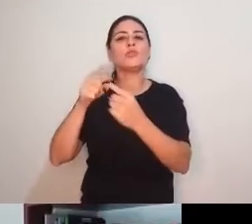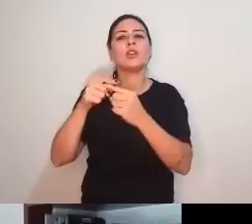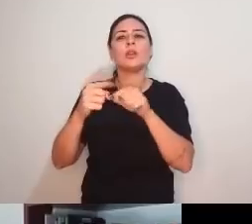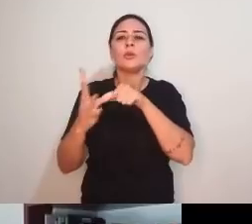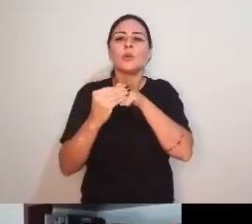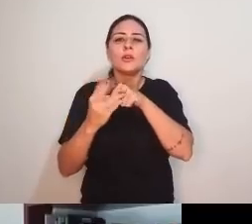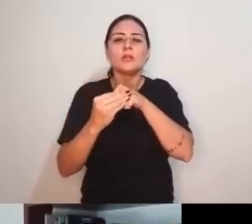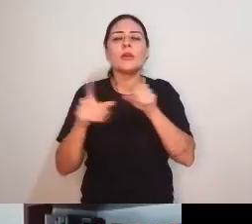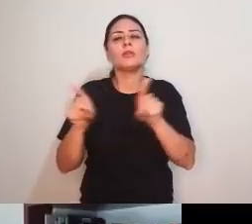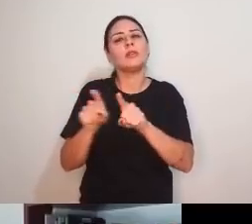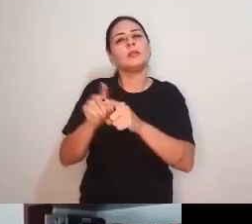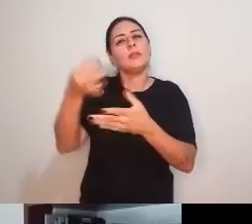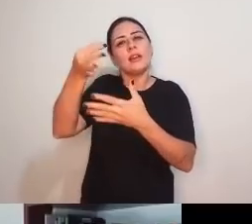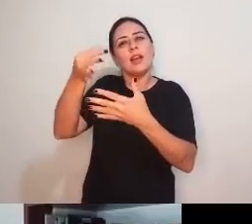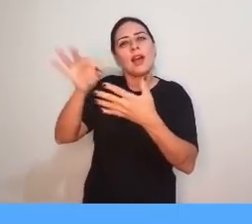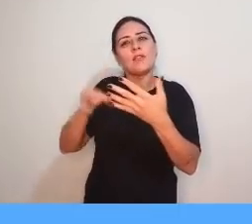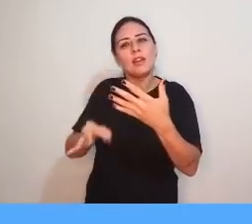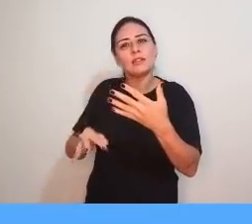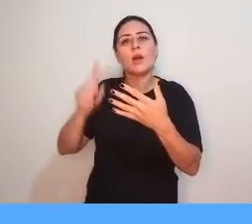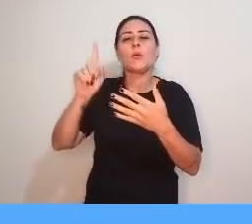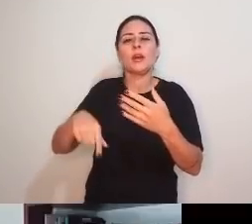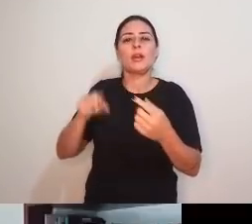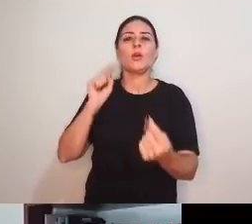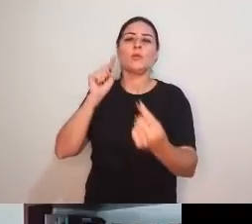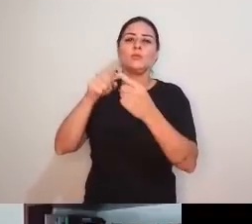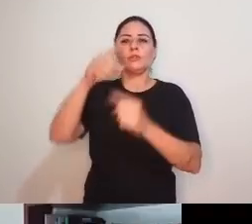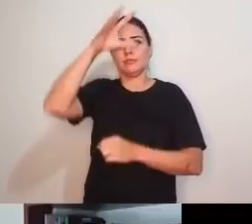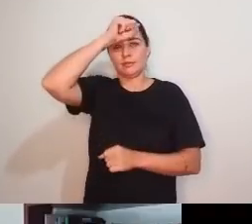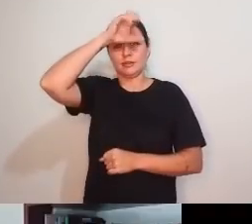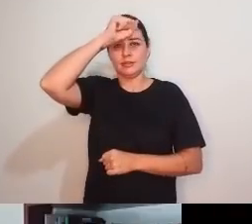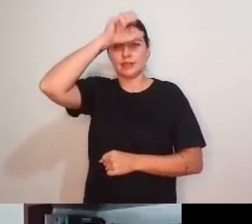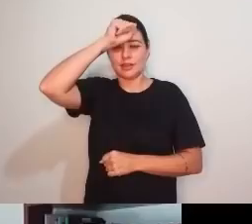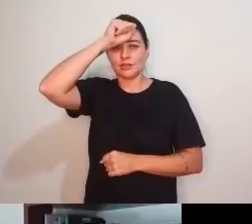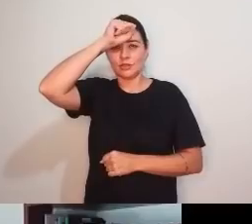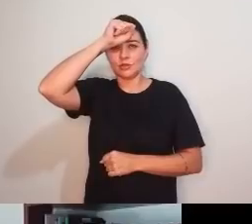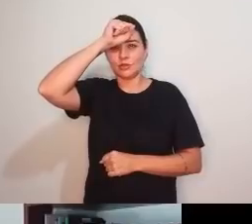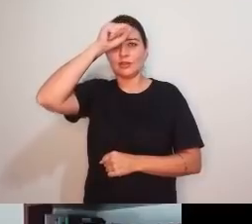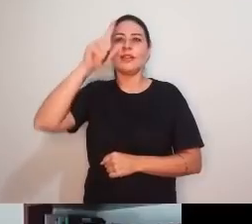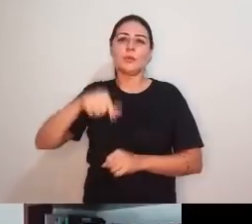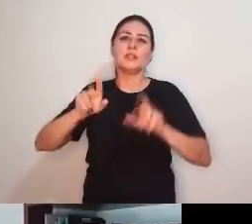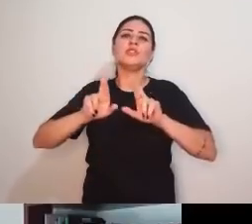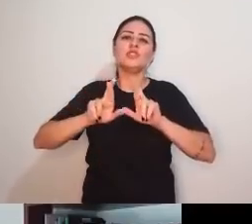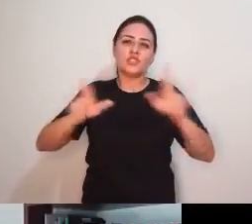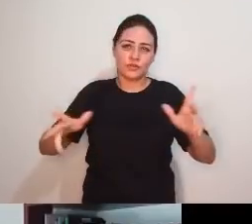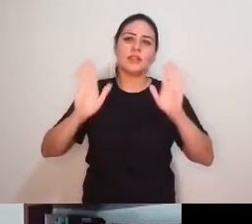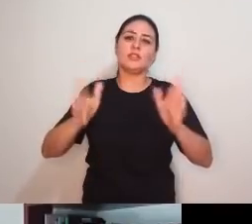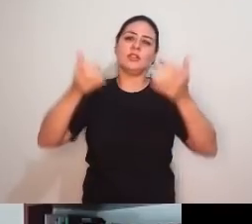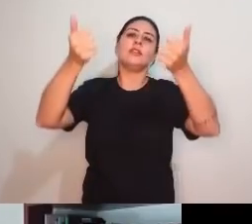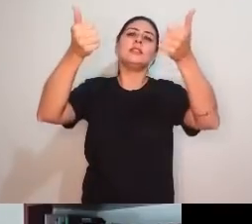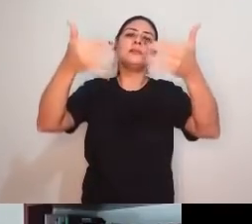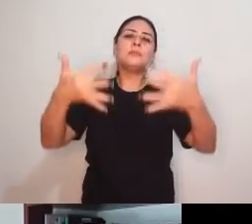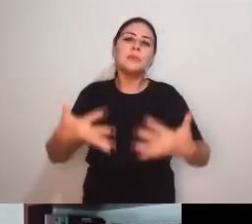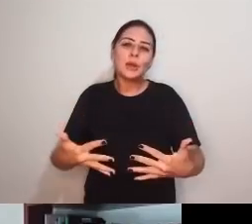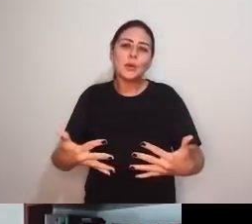os objetos de aprendizagem, né? Okay. Então, teve essa diferenciação que você já apontou na sua fala, na questão da